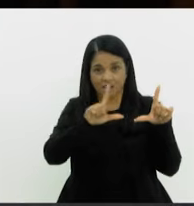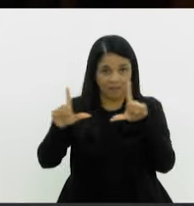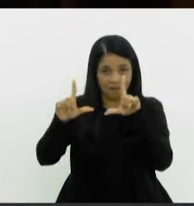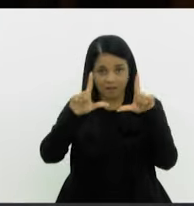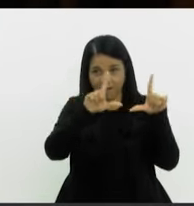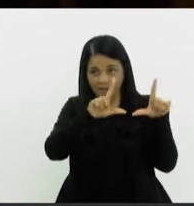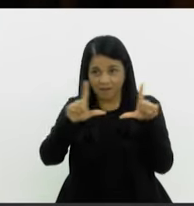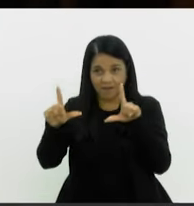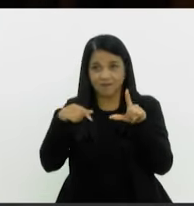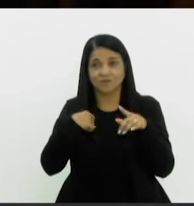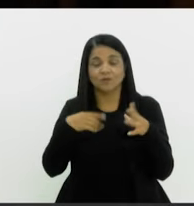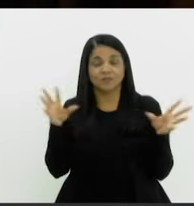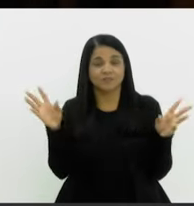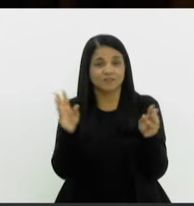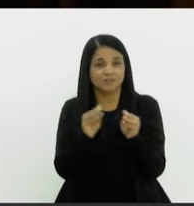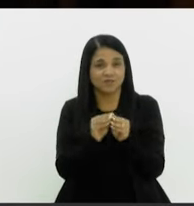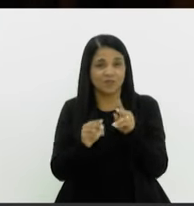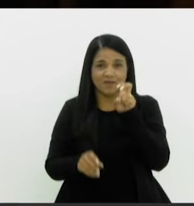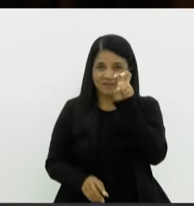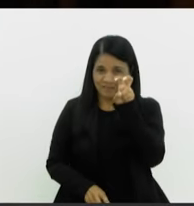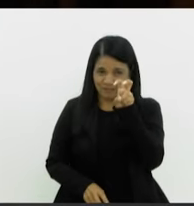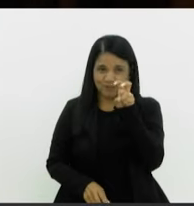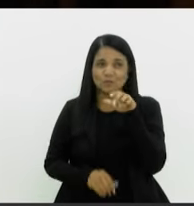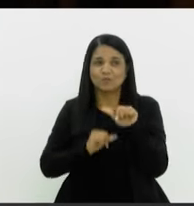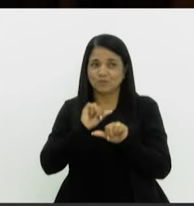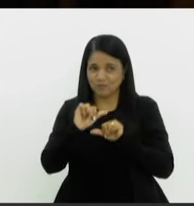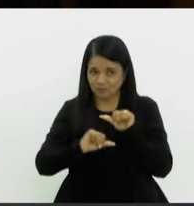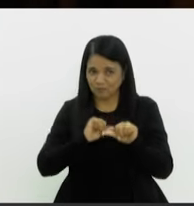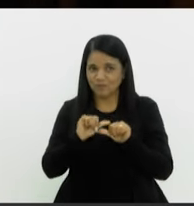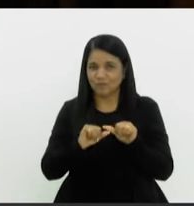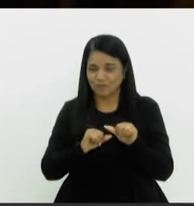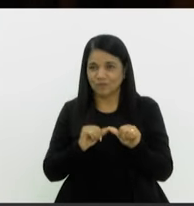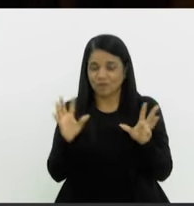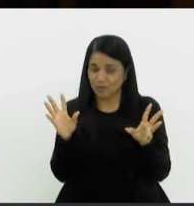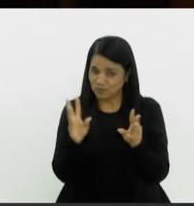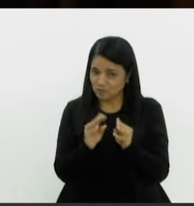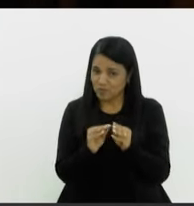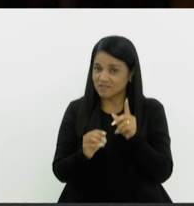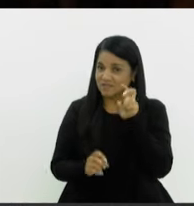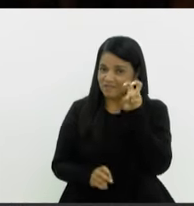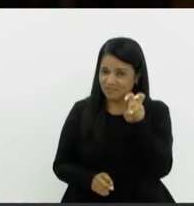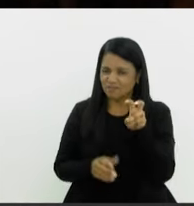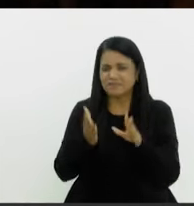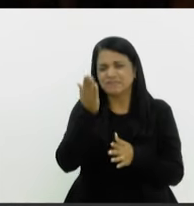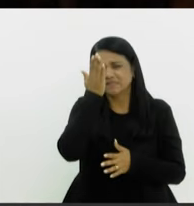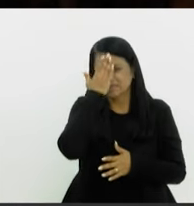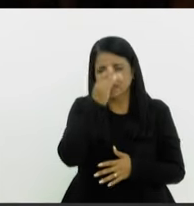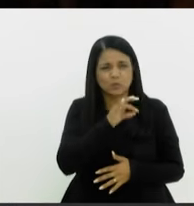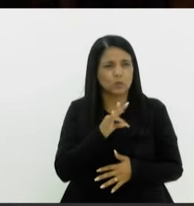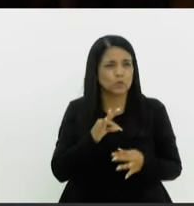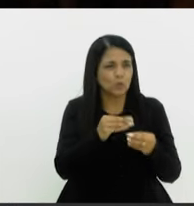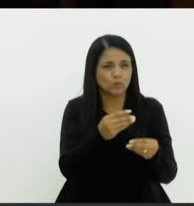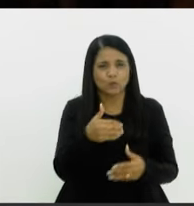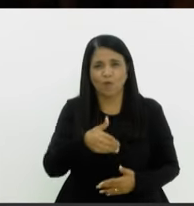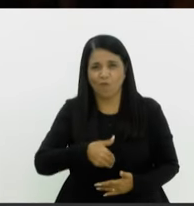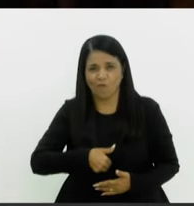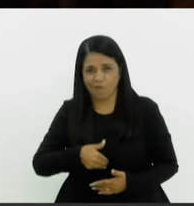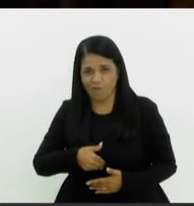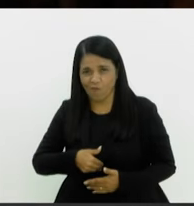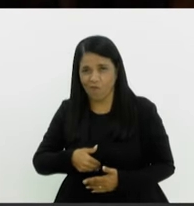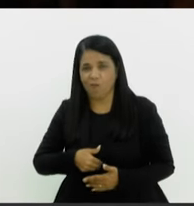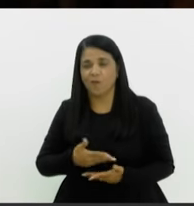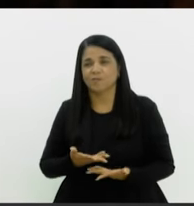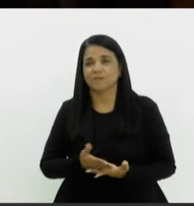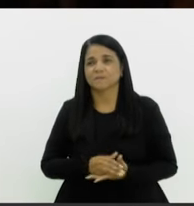prometo que eu vou transformar em cinco deputada para eu sei que tá todo mundo já aí com fome já tá né um pouquinho